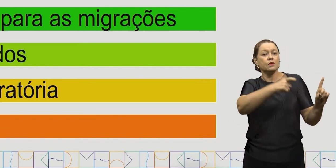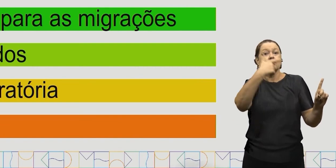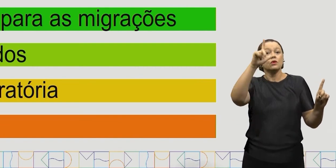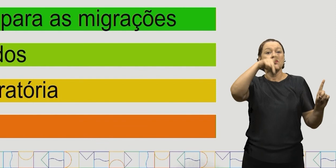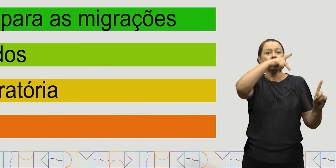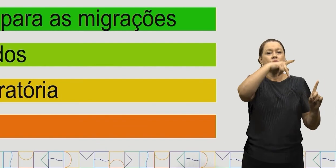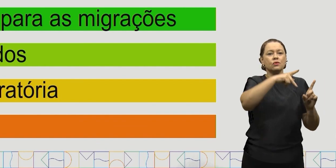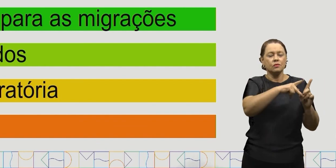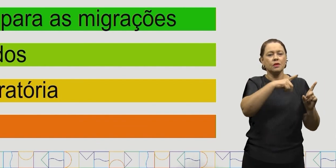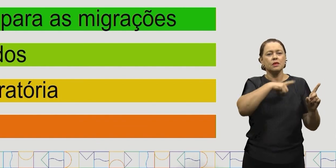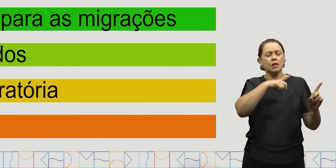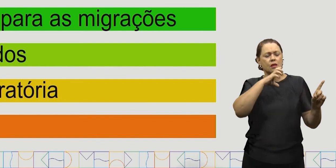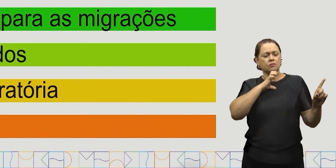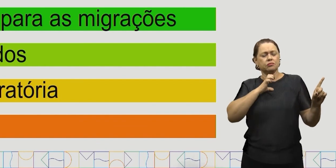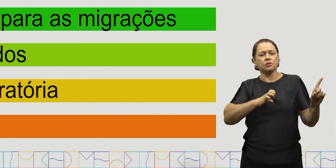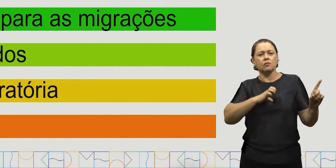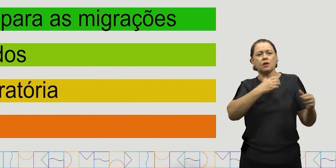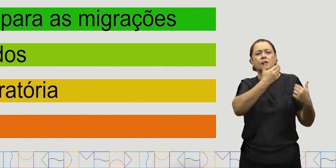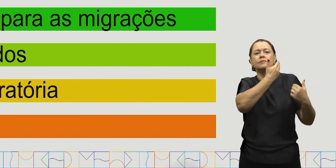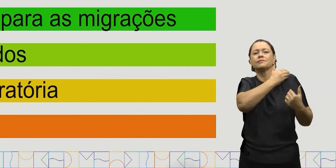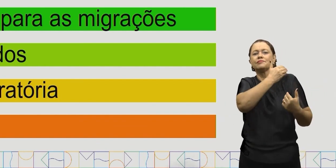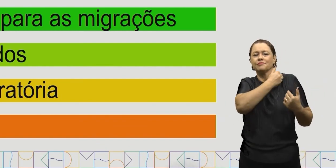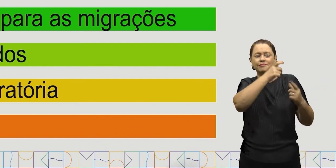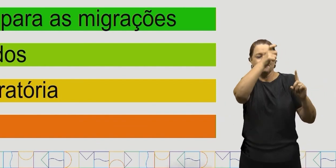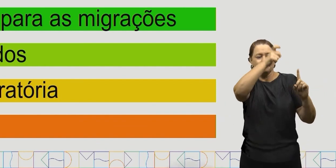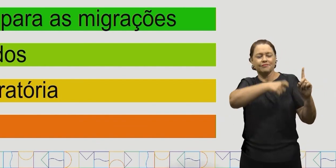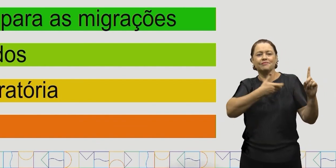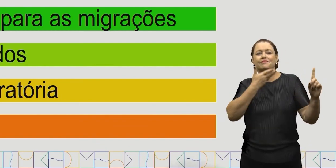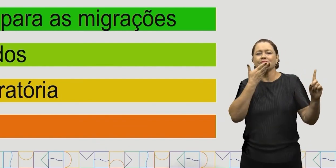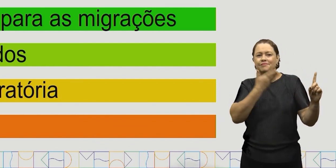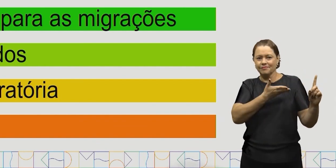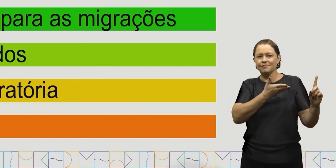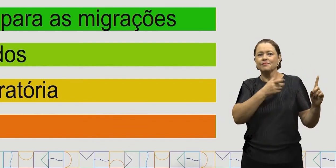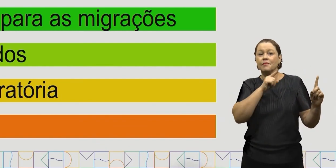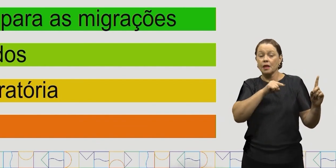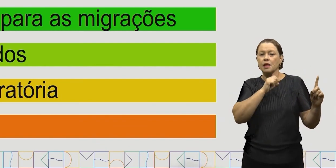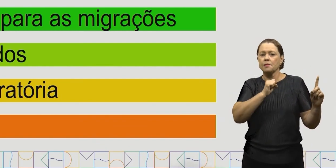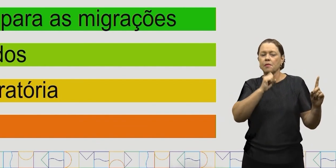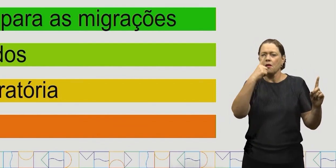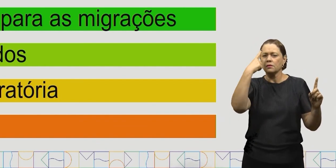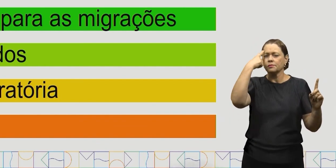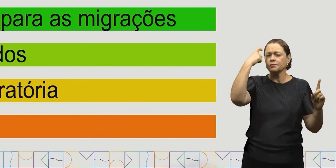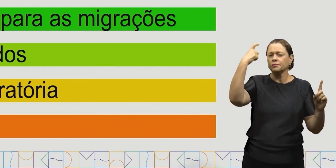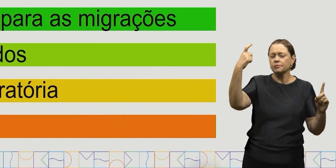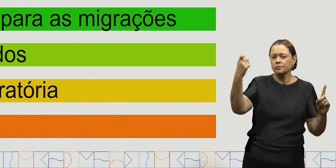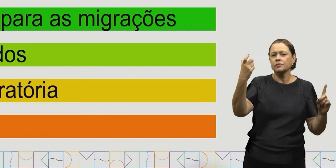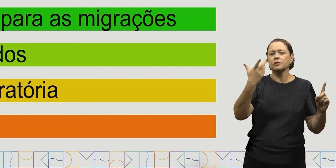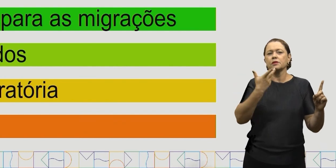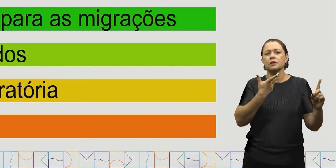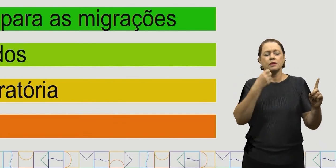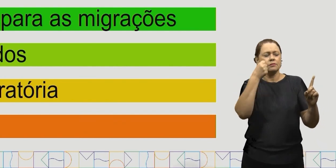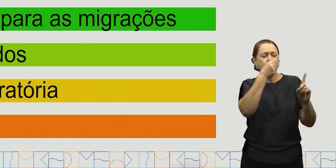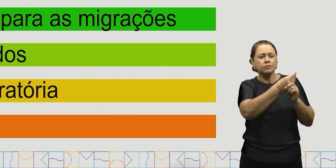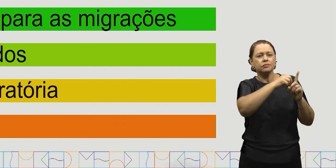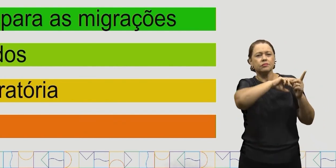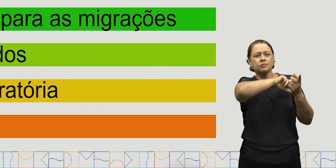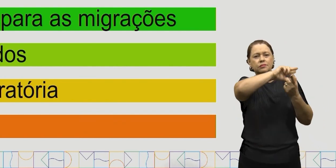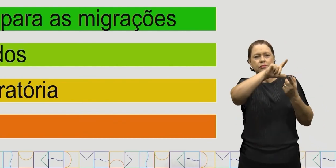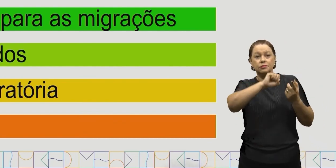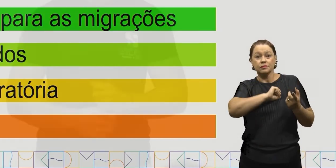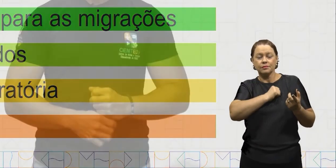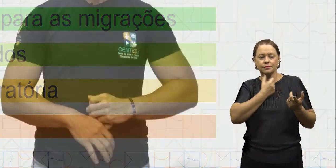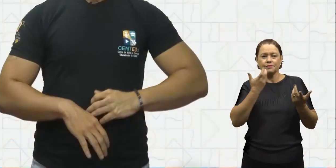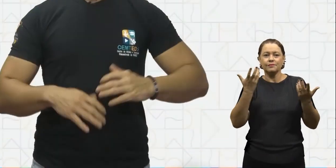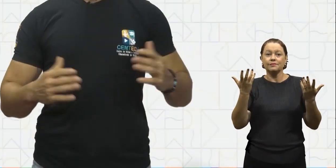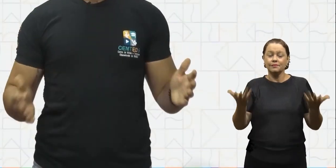vinculado a atitudes e comportamentos discriminatórios contra eles, e que levam a atos de violência, abuso e exibição de